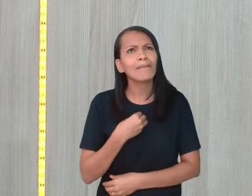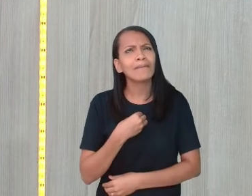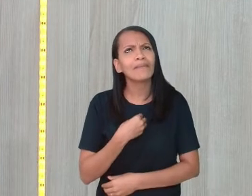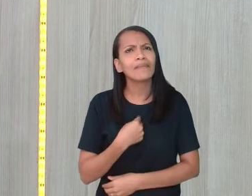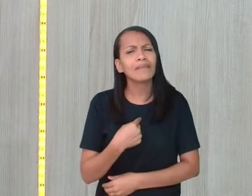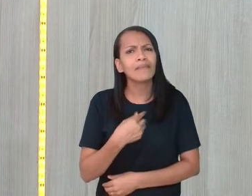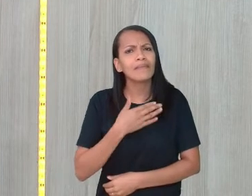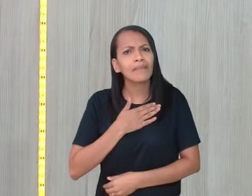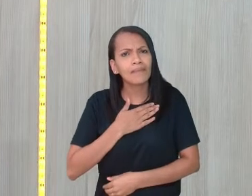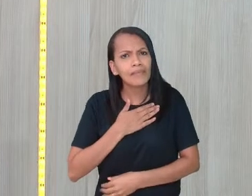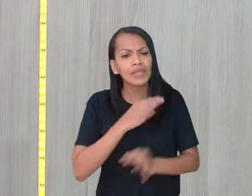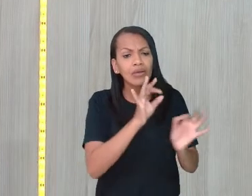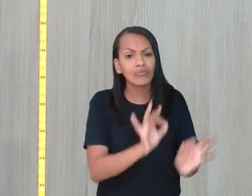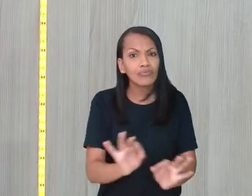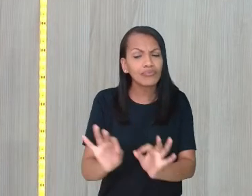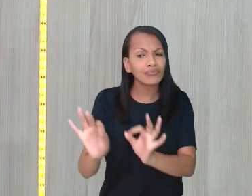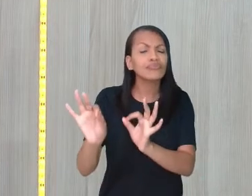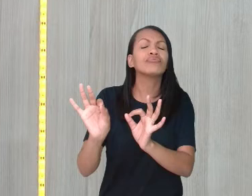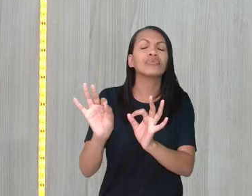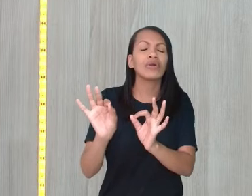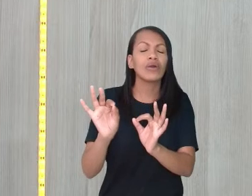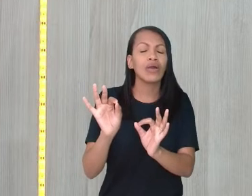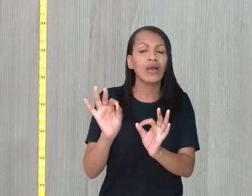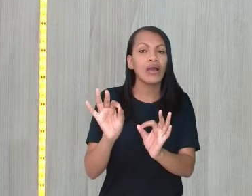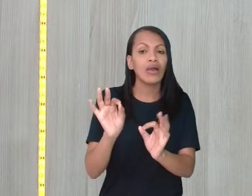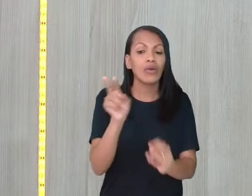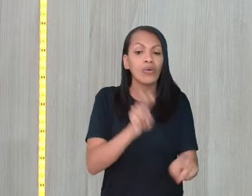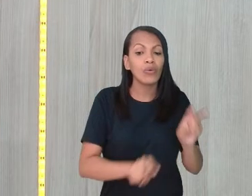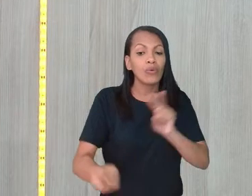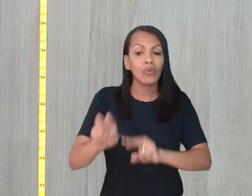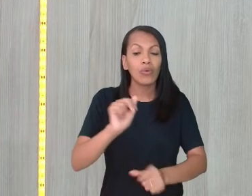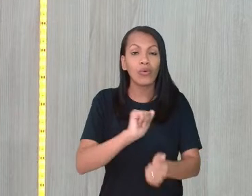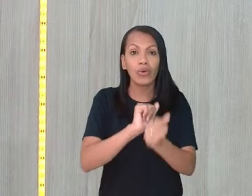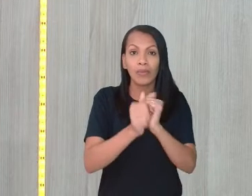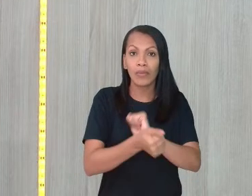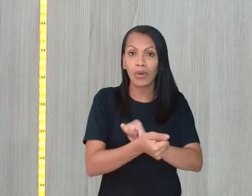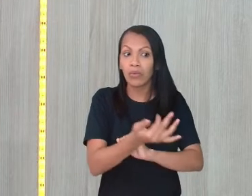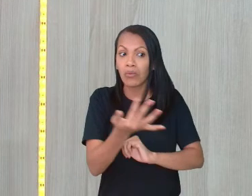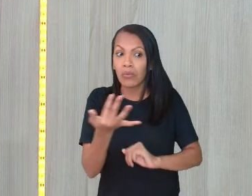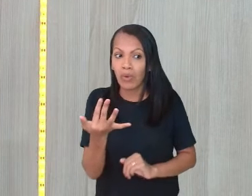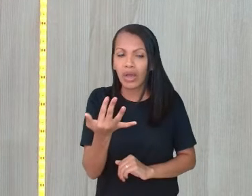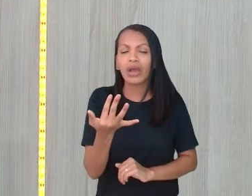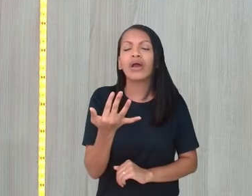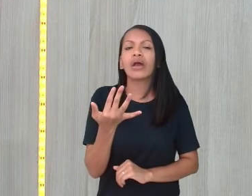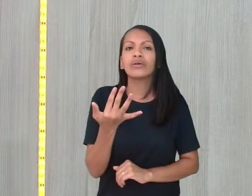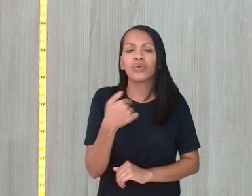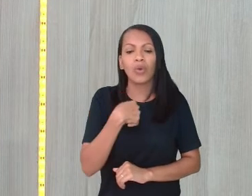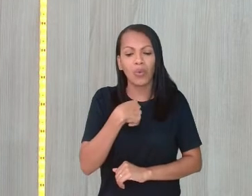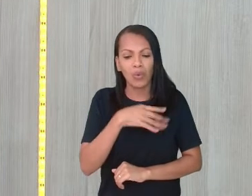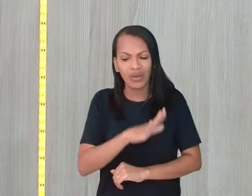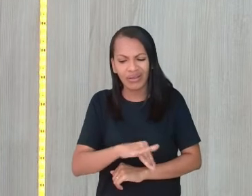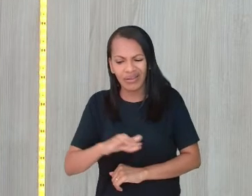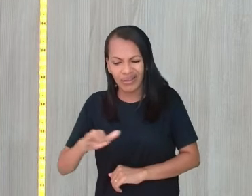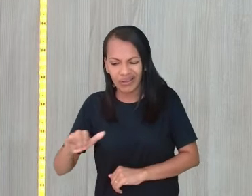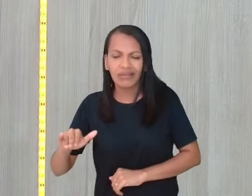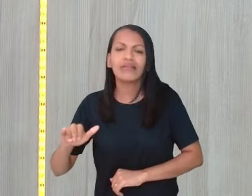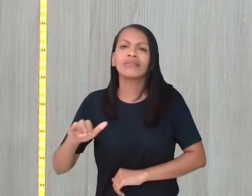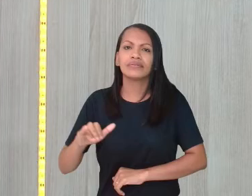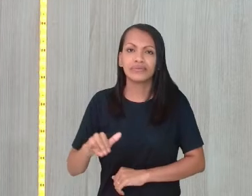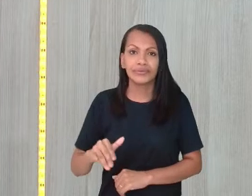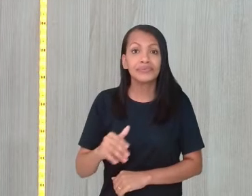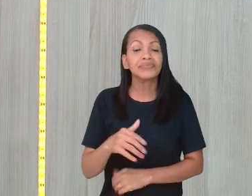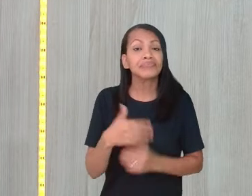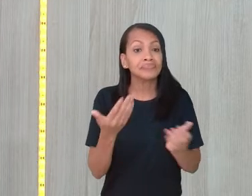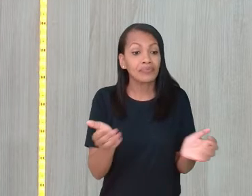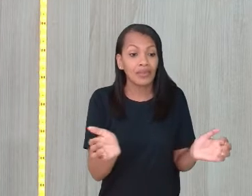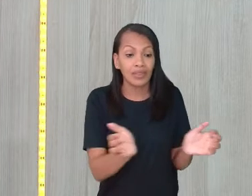em relação aos esportes quanto criança, né? Porque a gente vê que no Brasil, por exemplo, a turma só